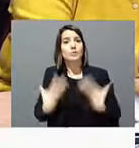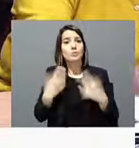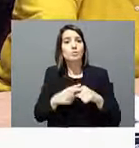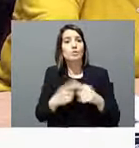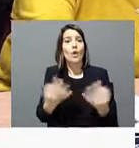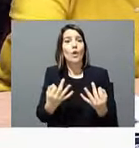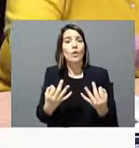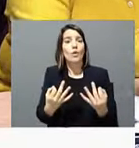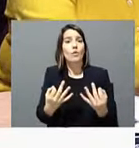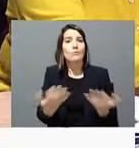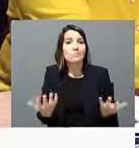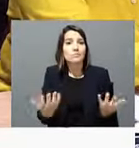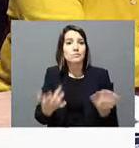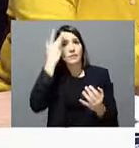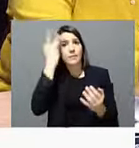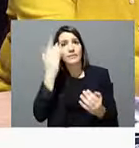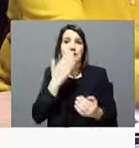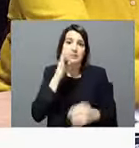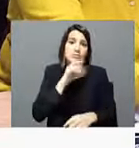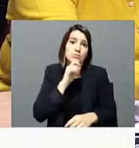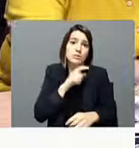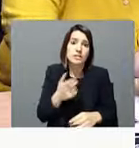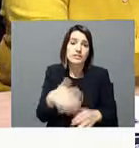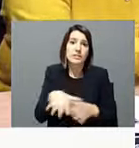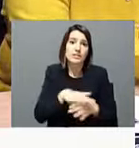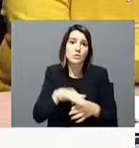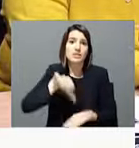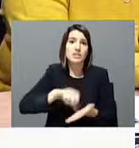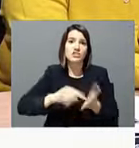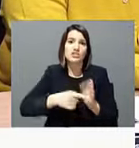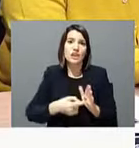seria facilitador se pudessem desbloquear nos centros de testagem a